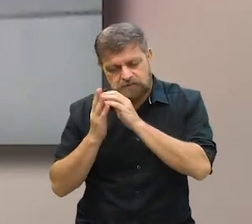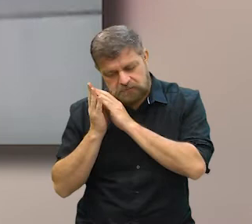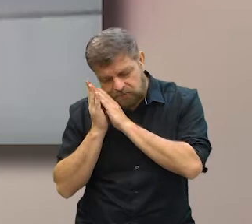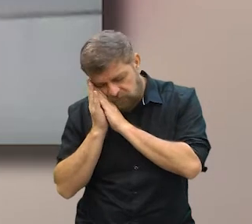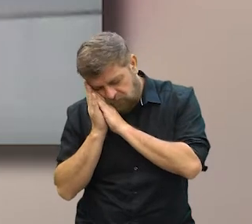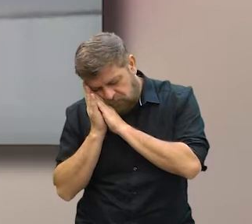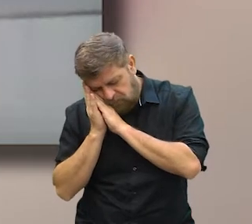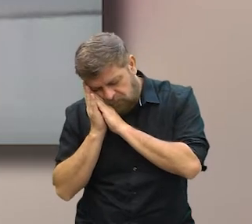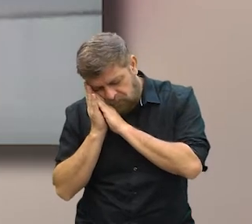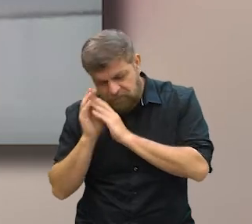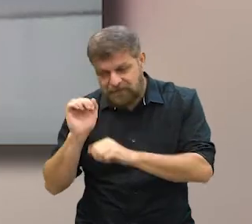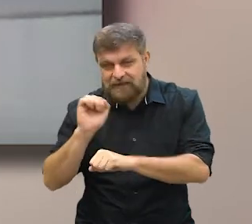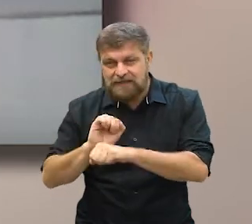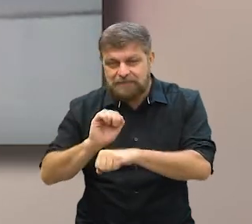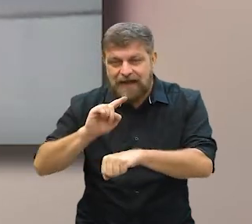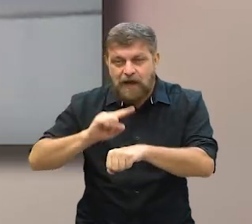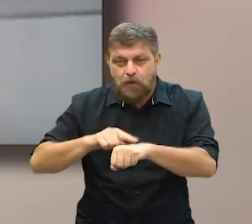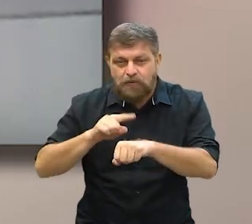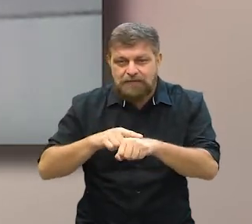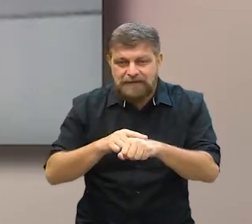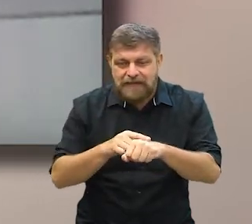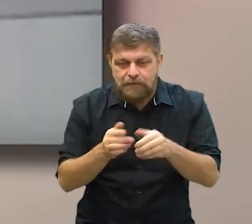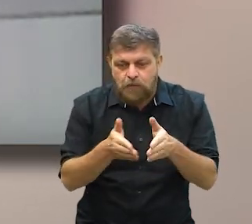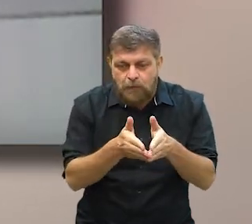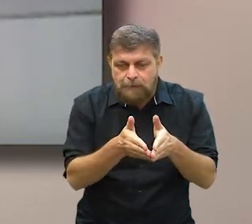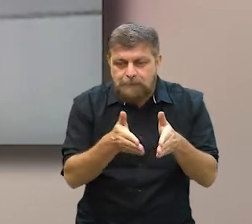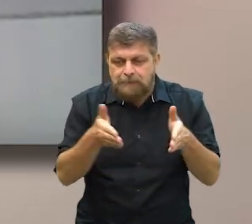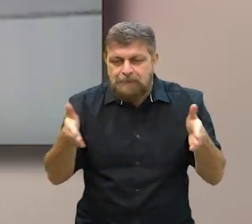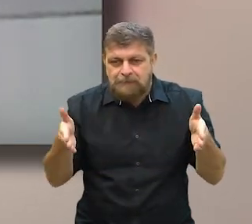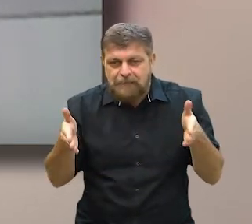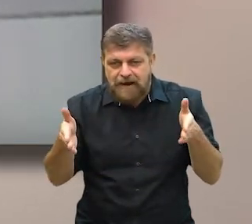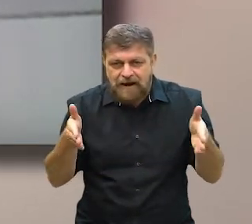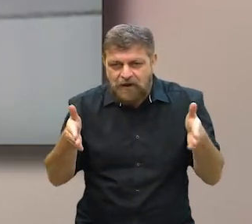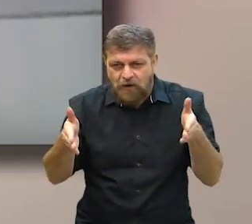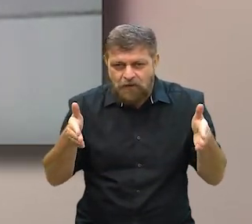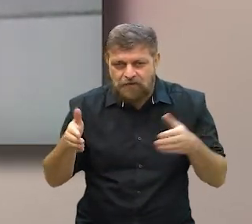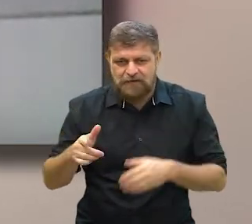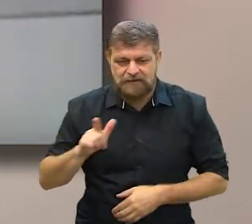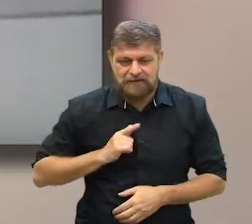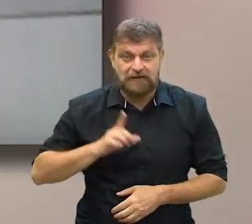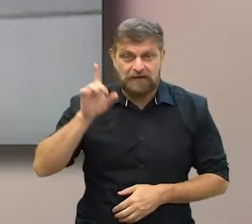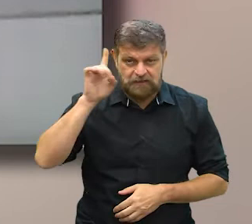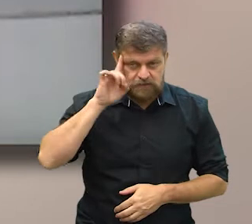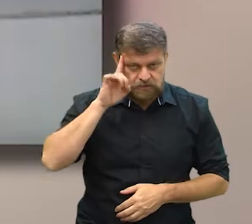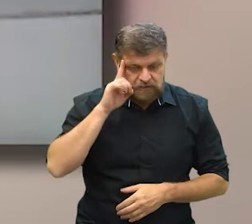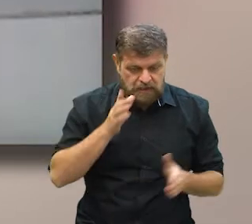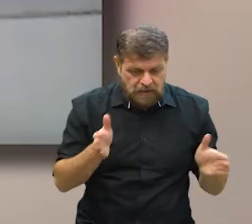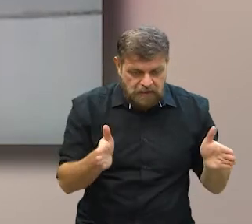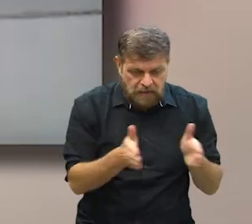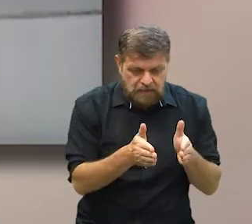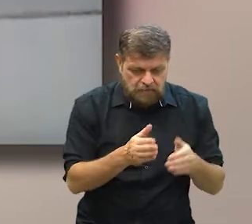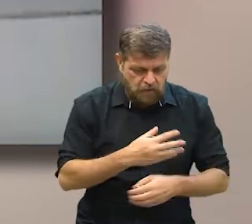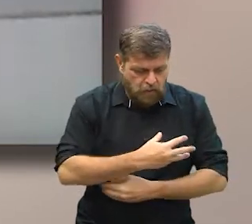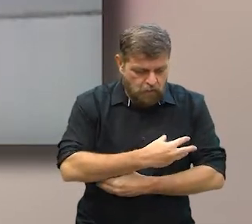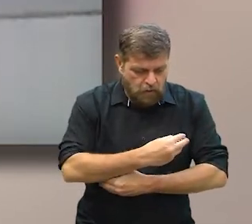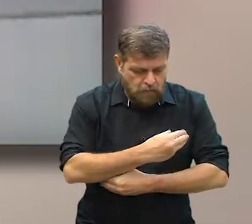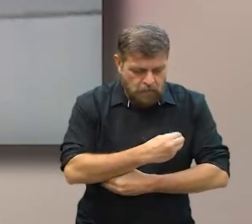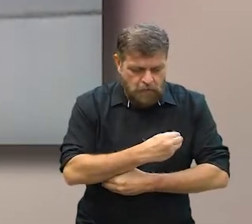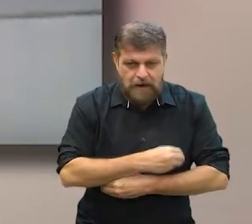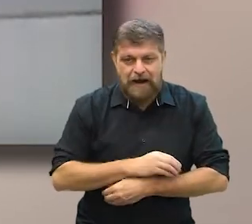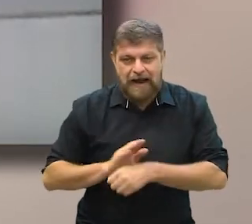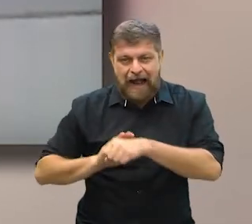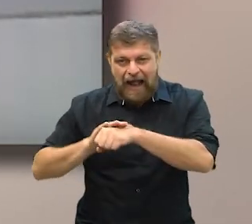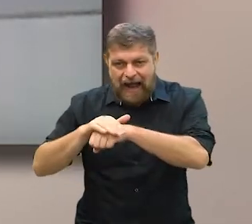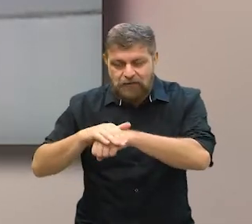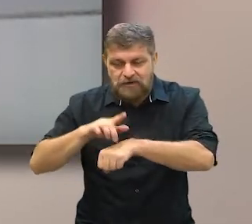as mamadas ficam mais espaçadas durante a noite, né? E com intervalo menor durante o dia, né?